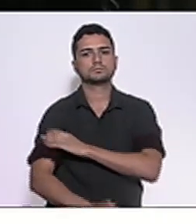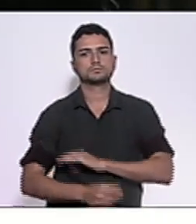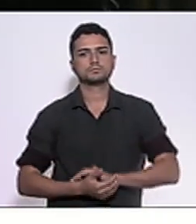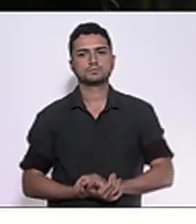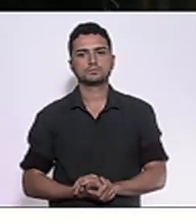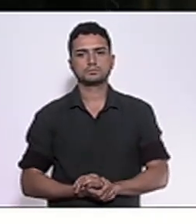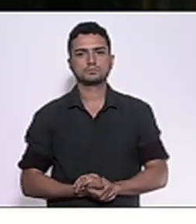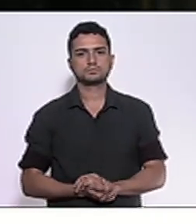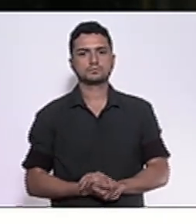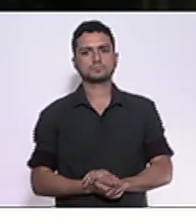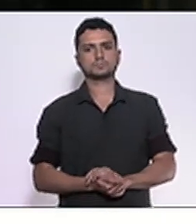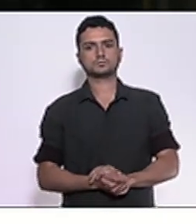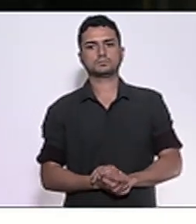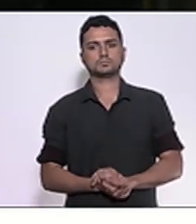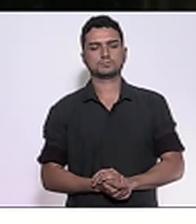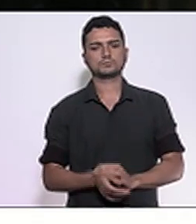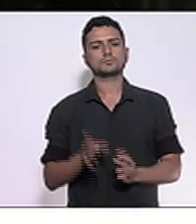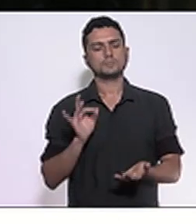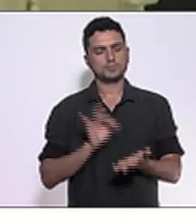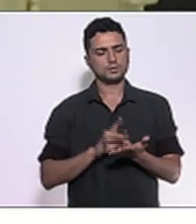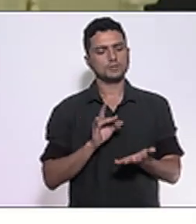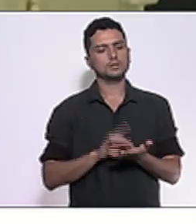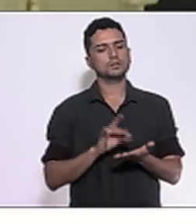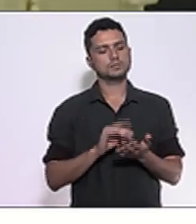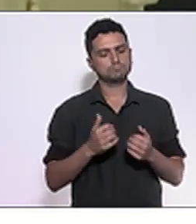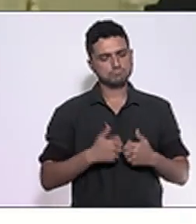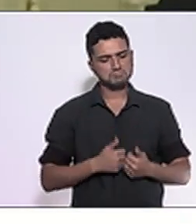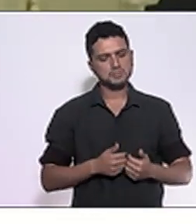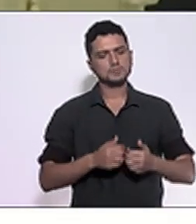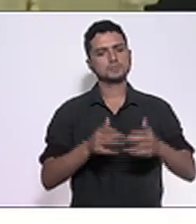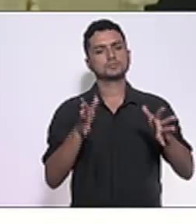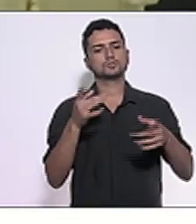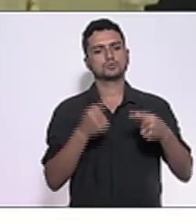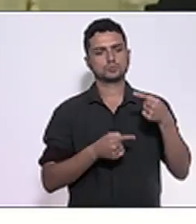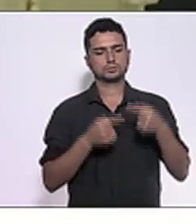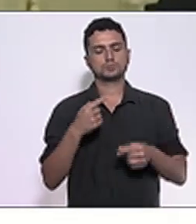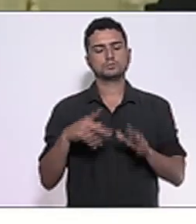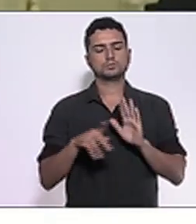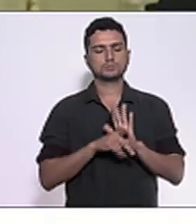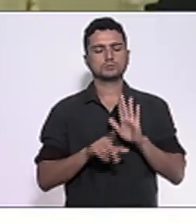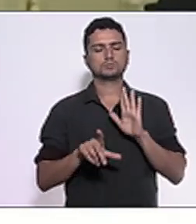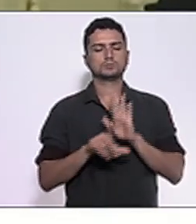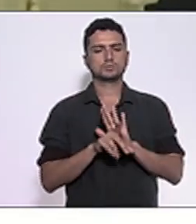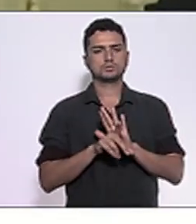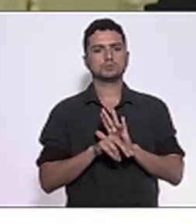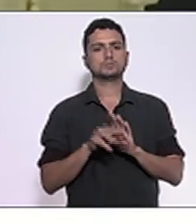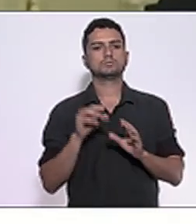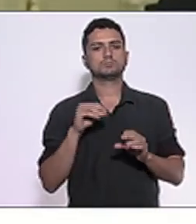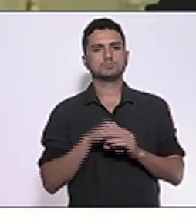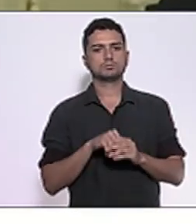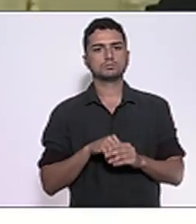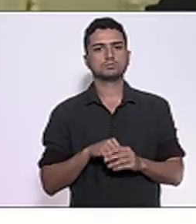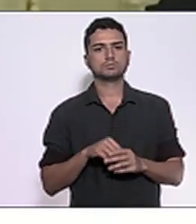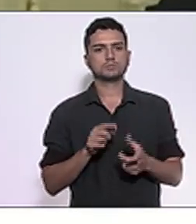A gente realmente avançou na discussão interna sobre um projeto de lei de devedores contumazes aqui no âmbito